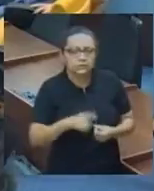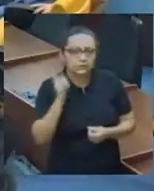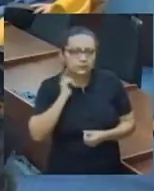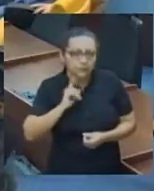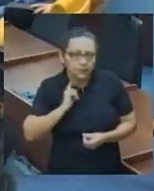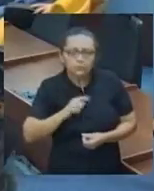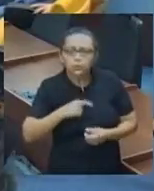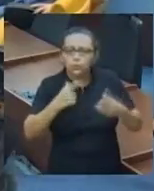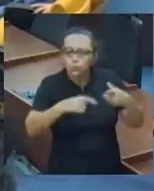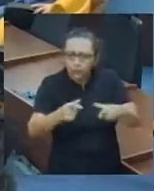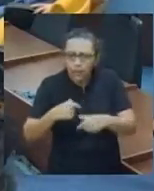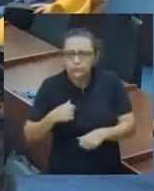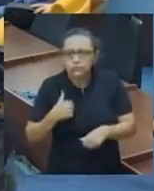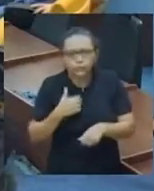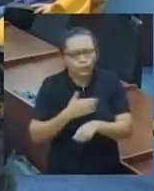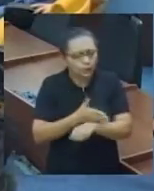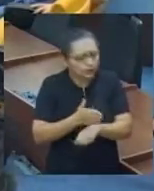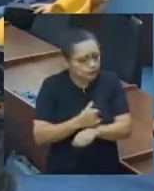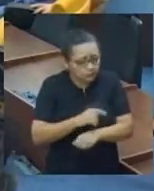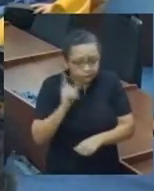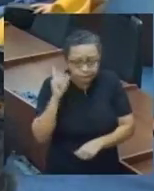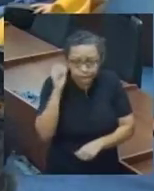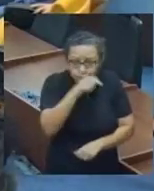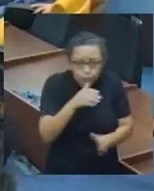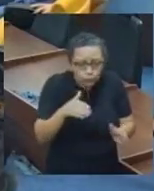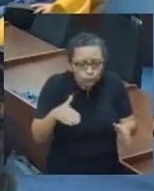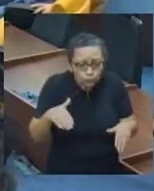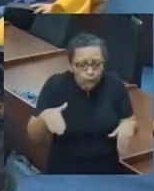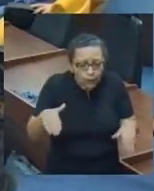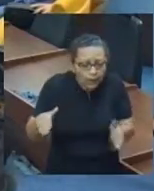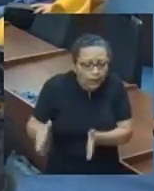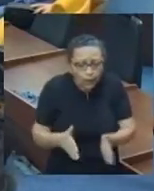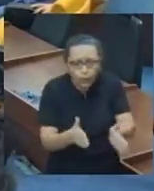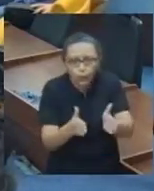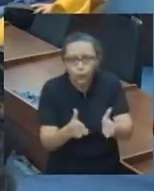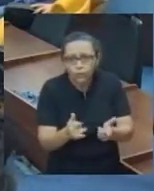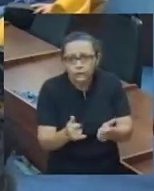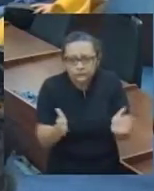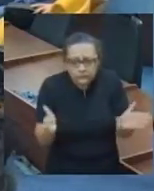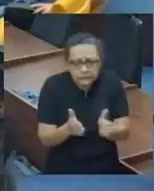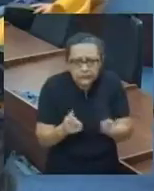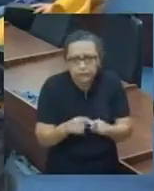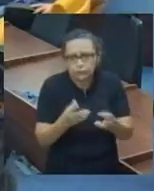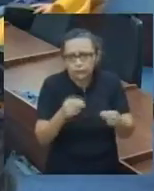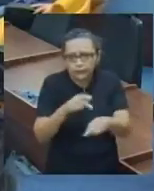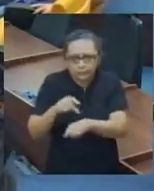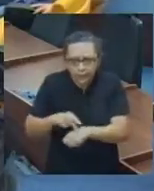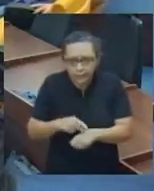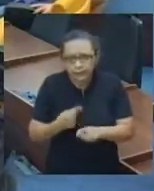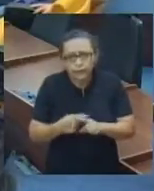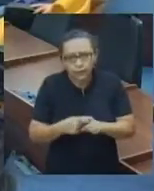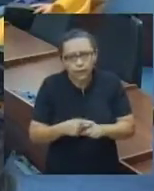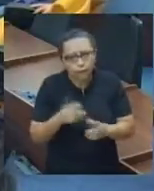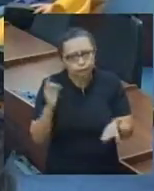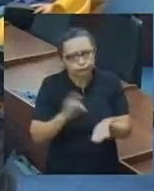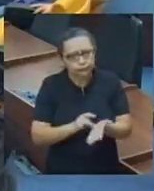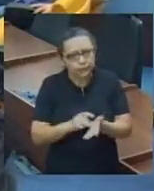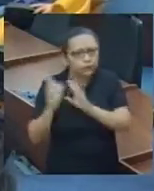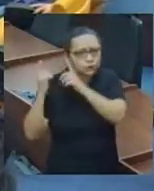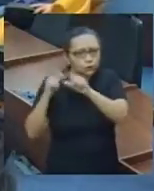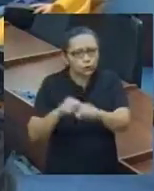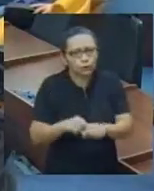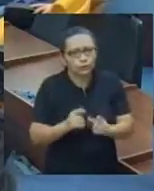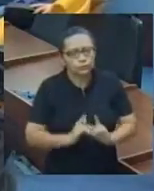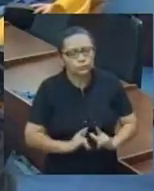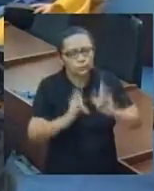assim que o acesso é bem difícil por conta da história dos prédios ea infraestrutura sem